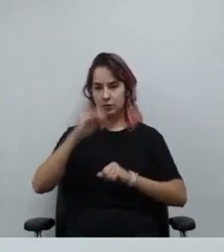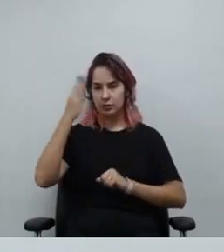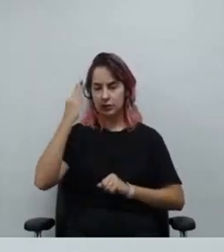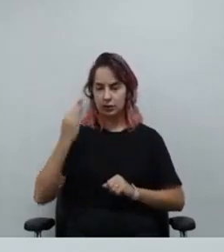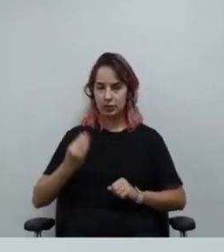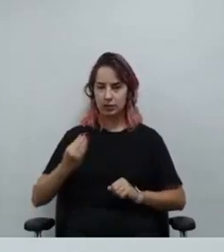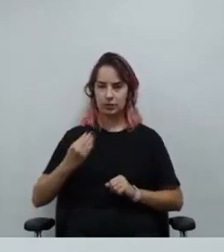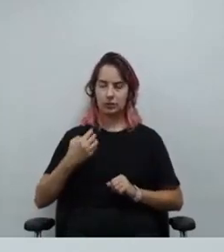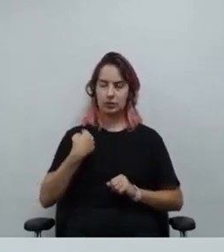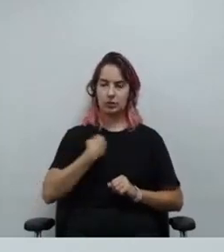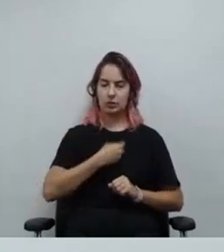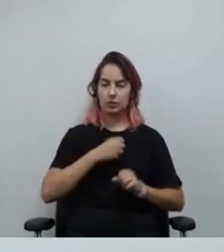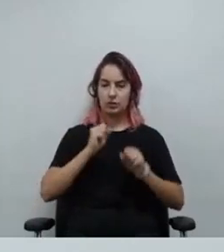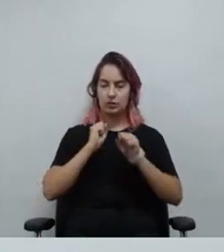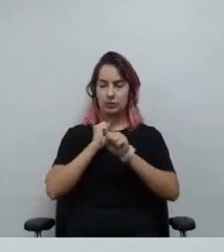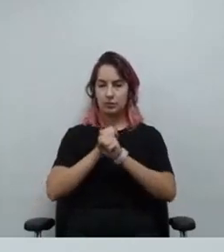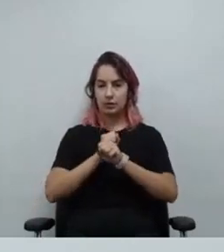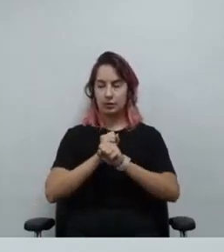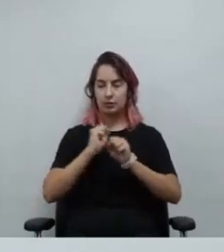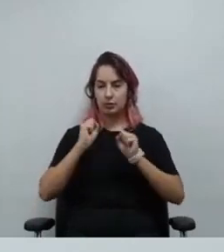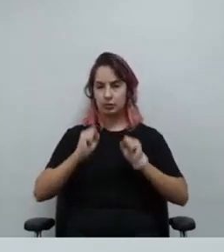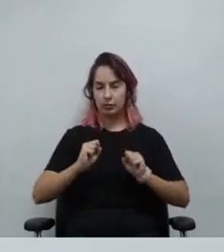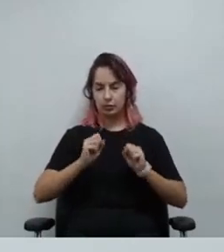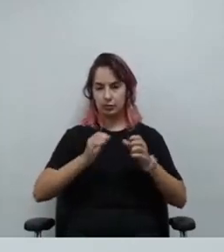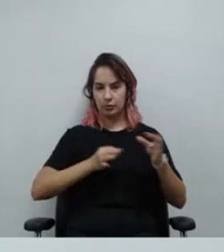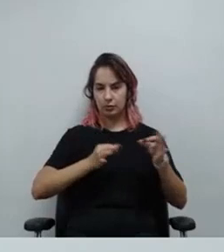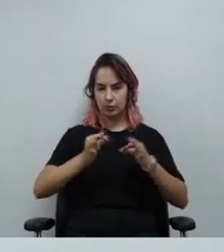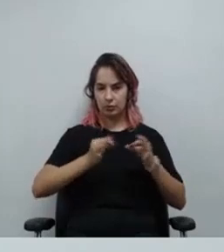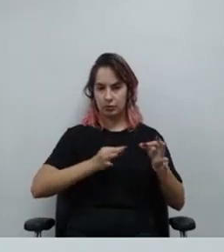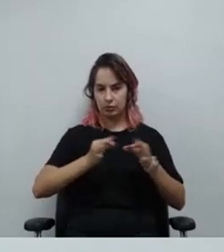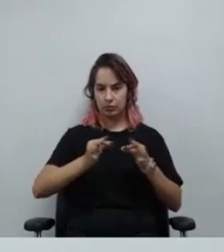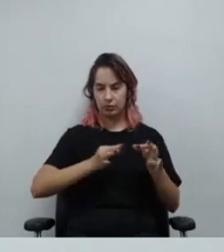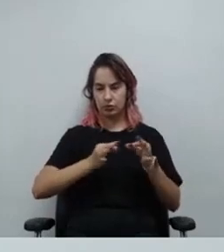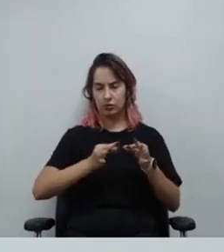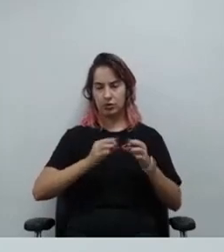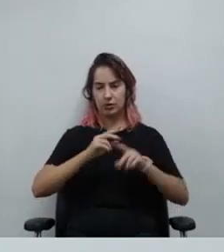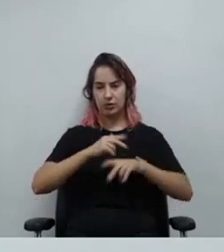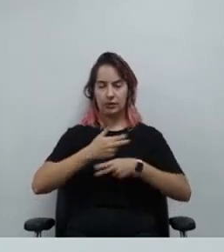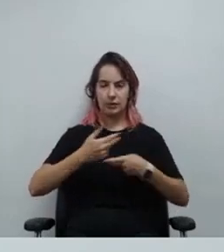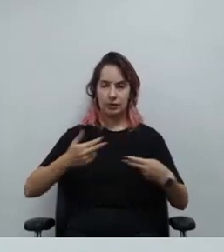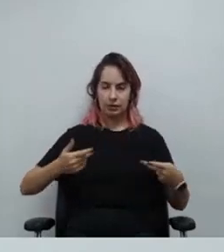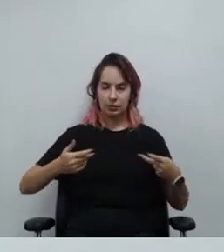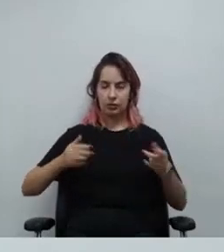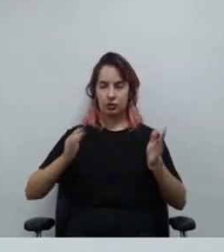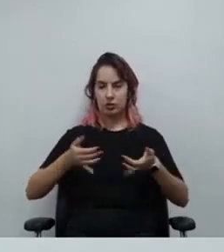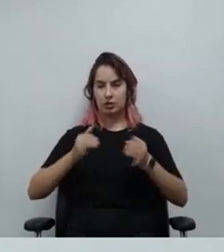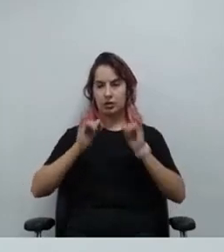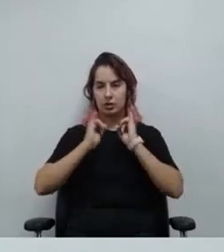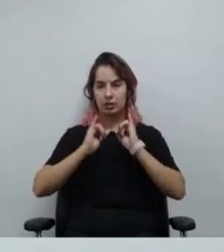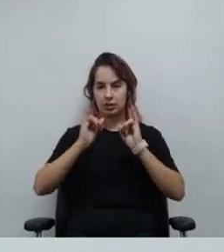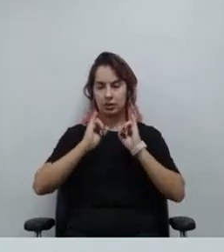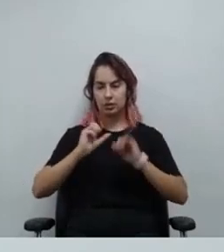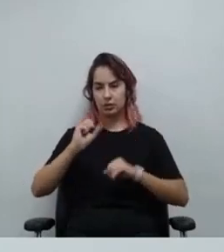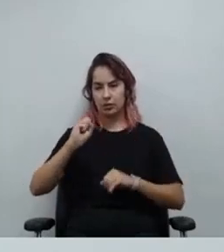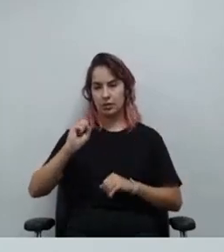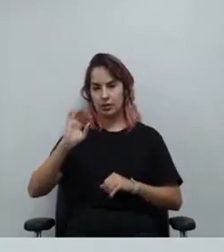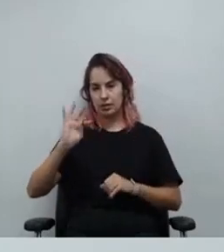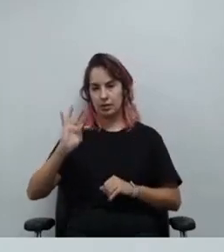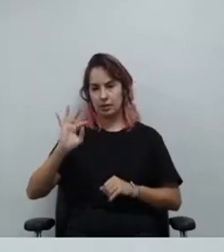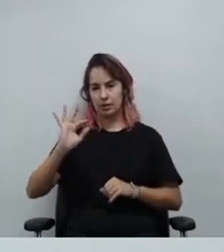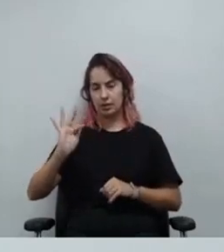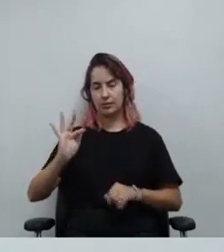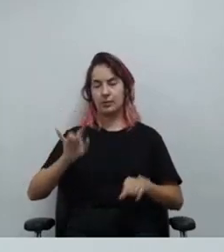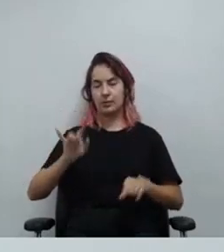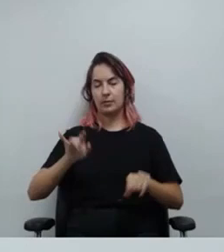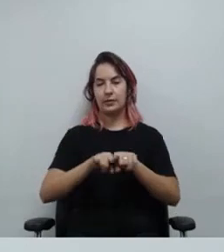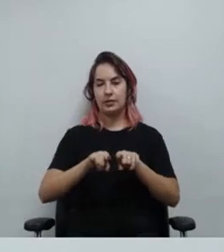espera possa corrigir esse estado inconstitucional de coisas, como já declarou o Supremo Tribunal Federal. Em